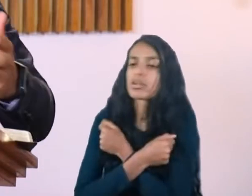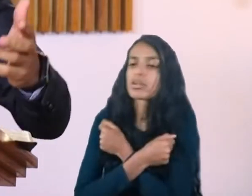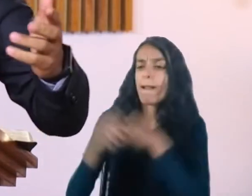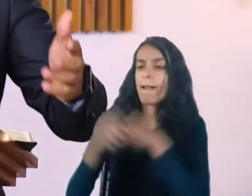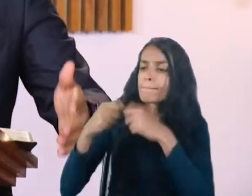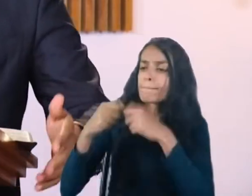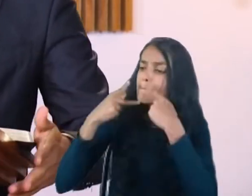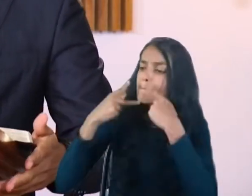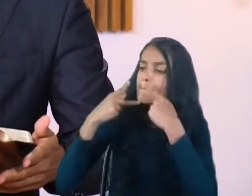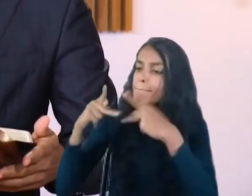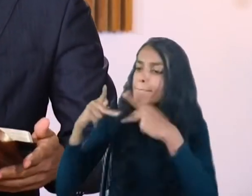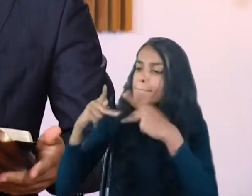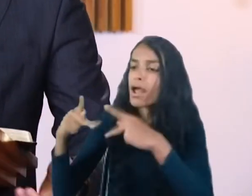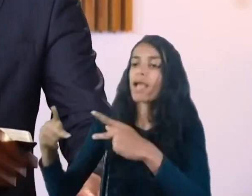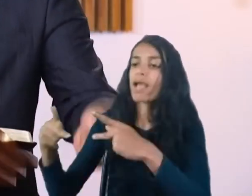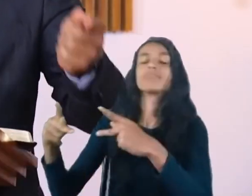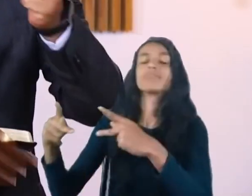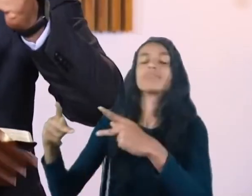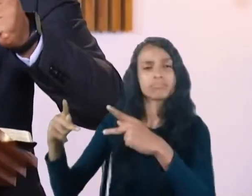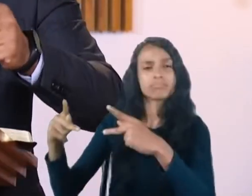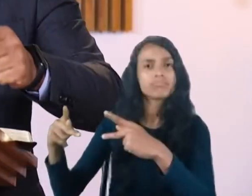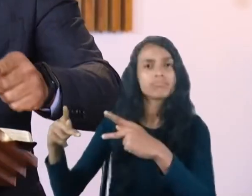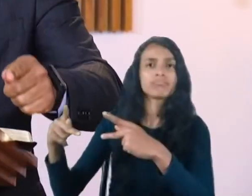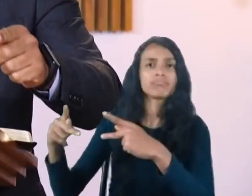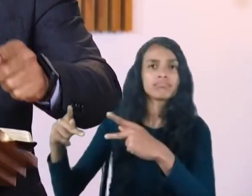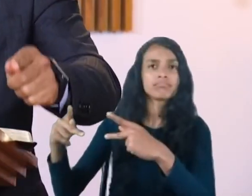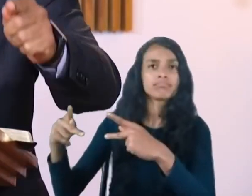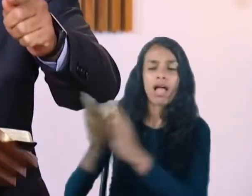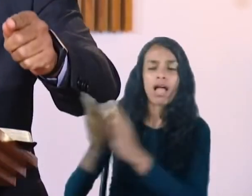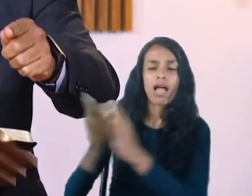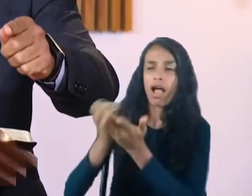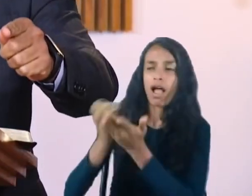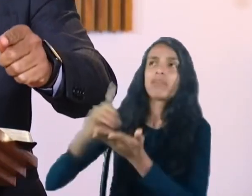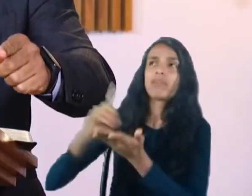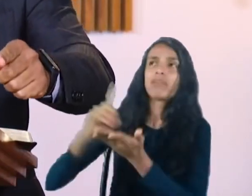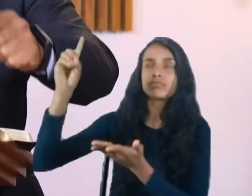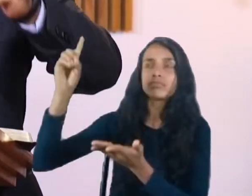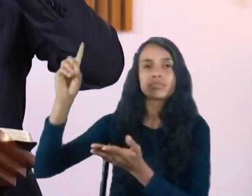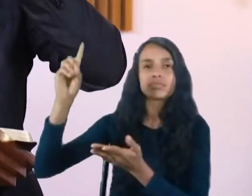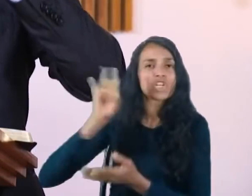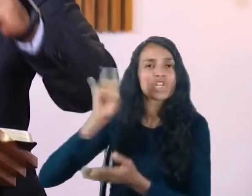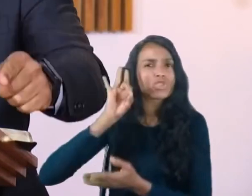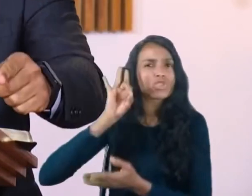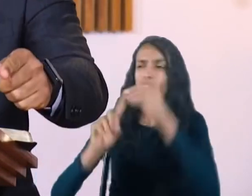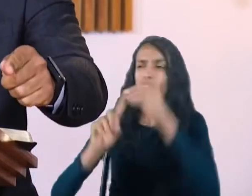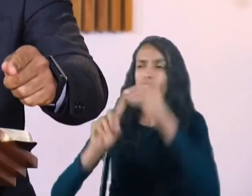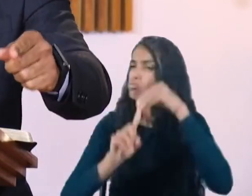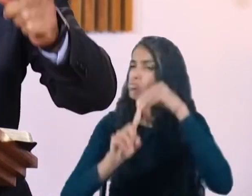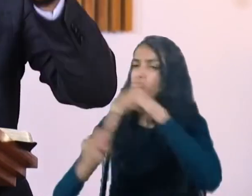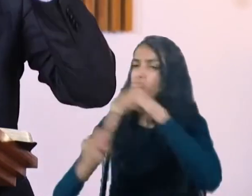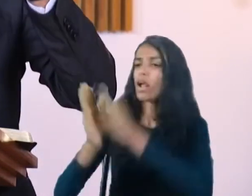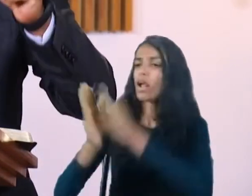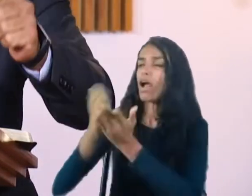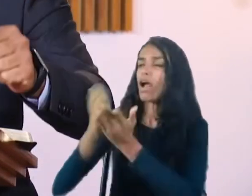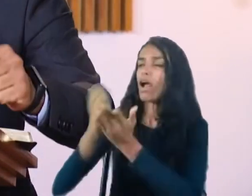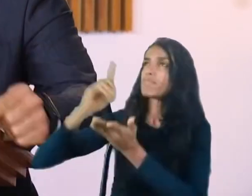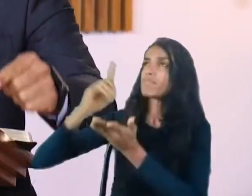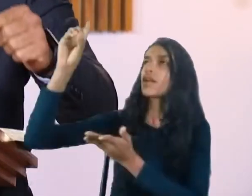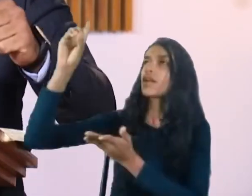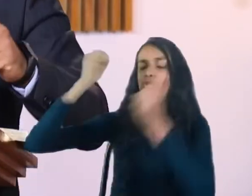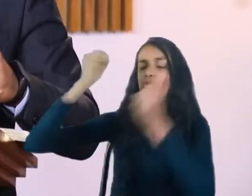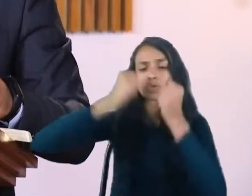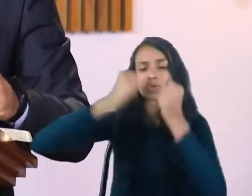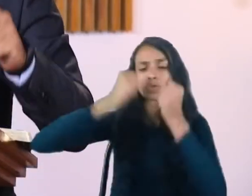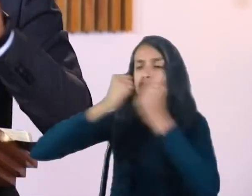a verdade para eles. Porque é unicamente a palavra de Deus que tem o poder de